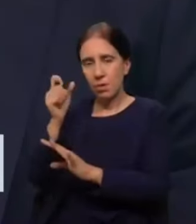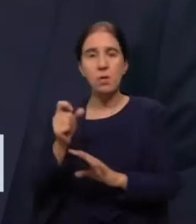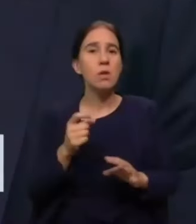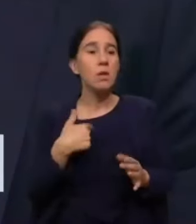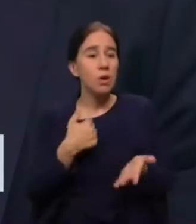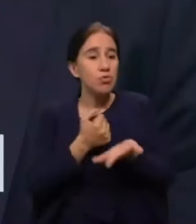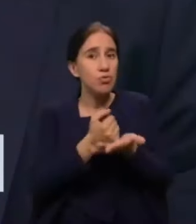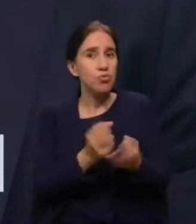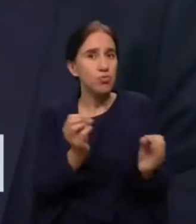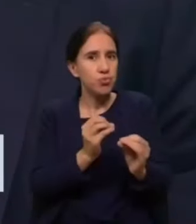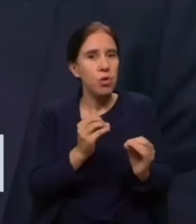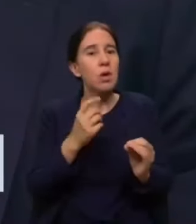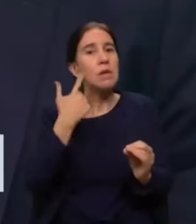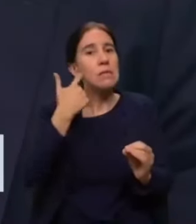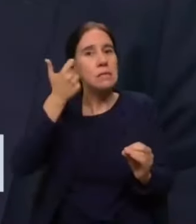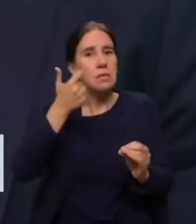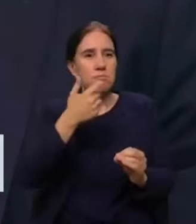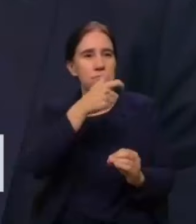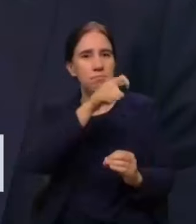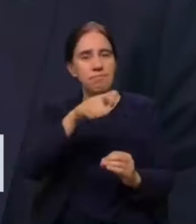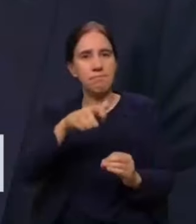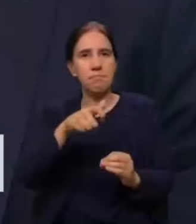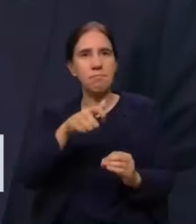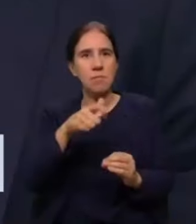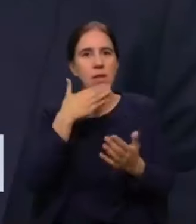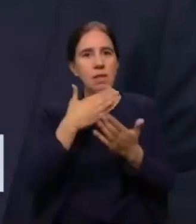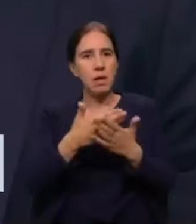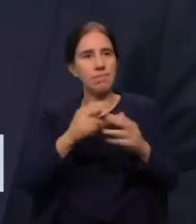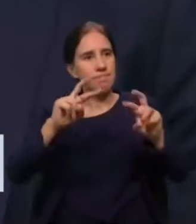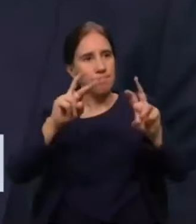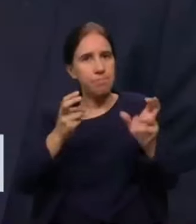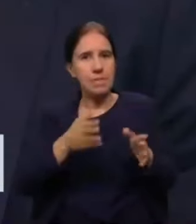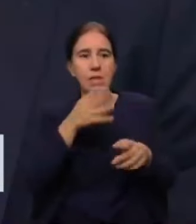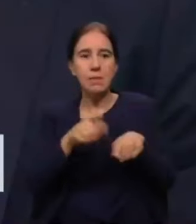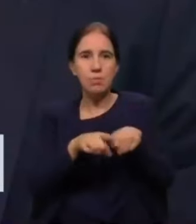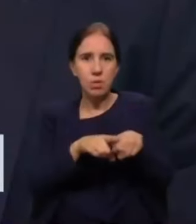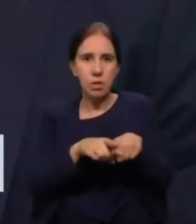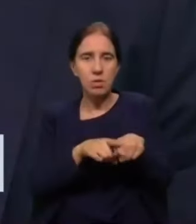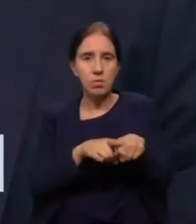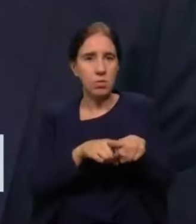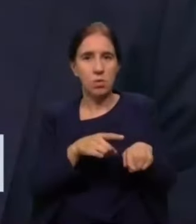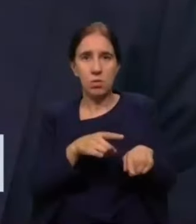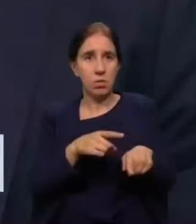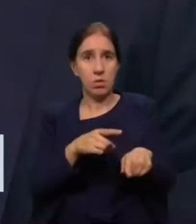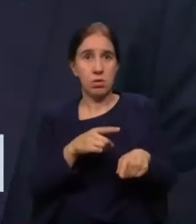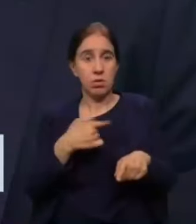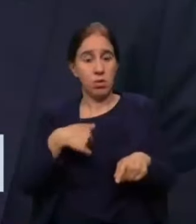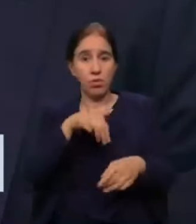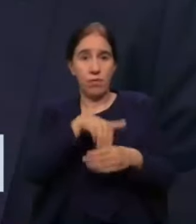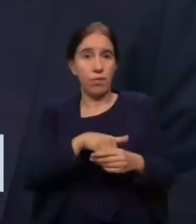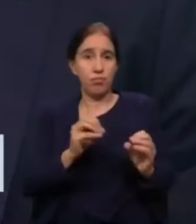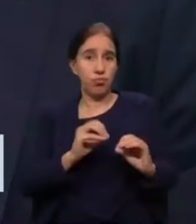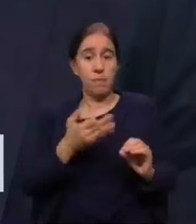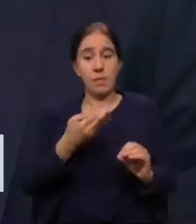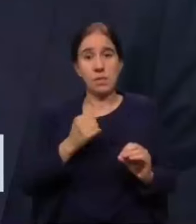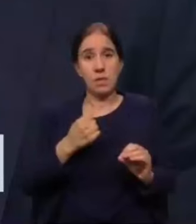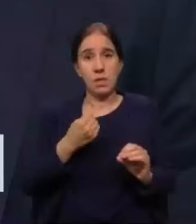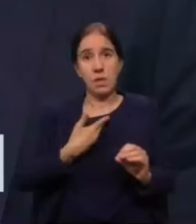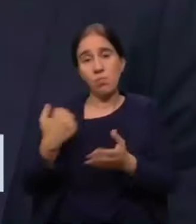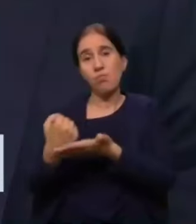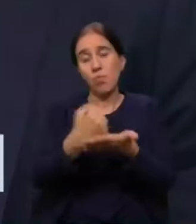para garantir as questões fundamentais para os quais eram necessários deputados que não existiam com os nossos votos, PSD, vais ter que ir